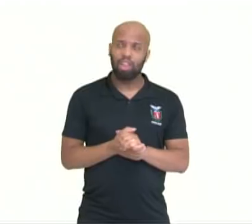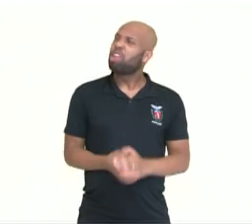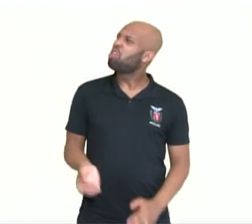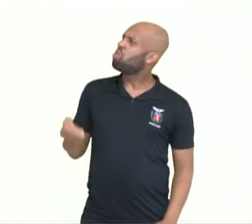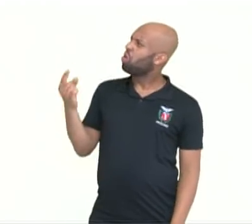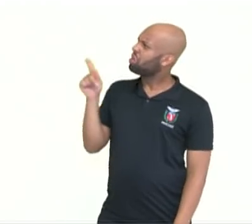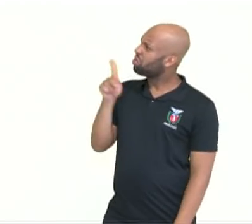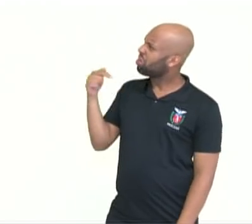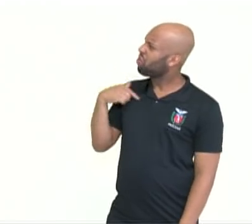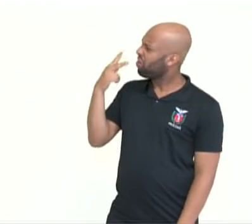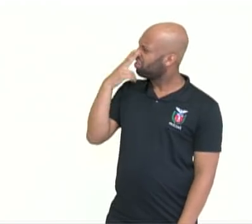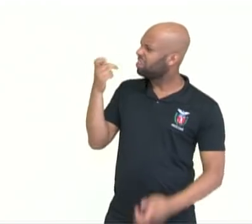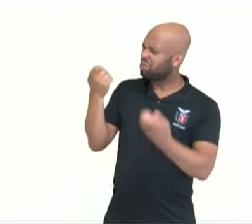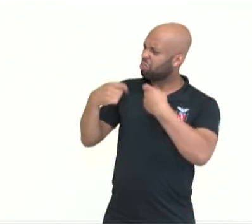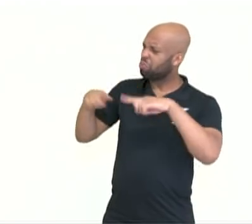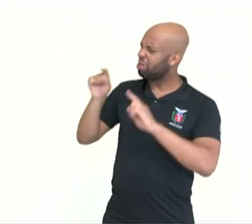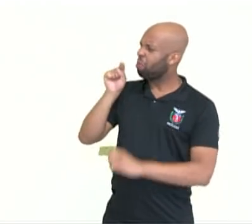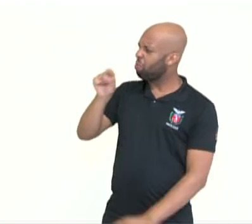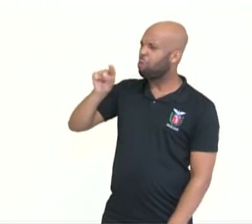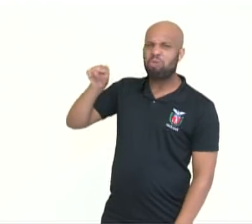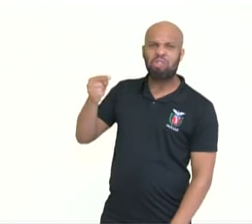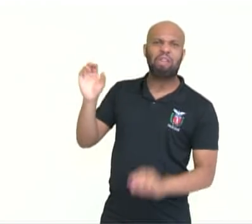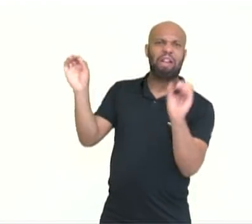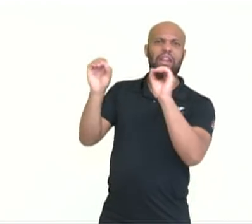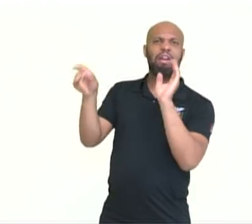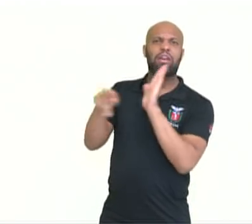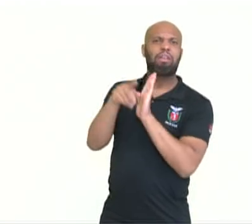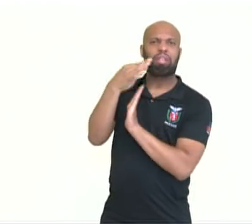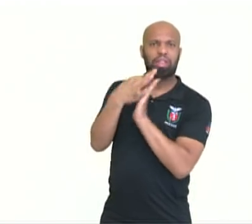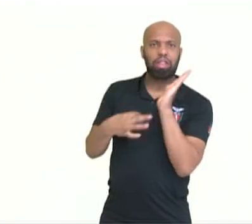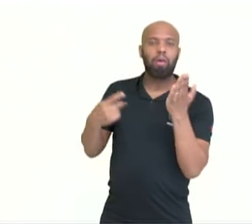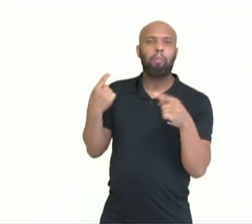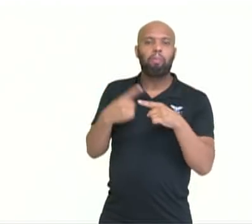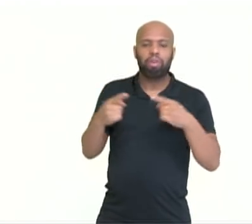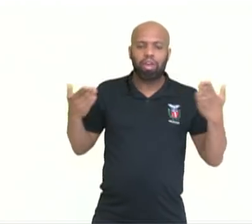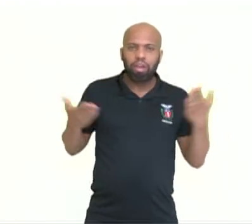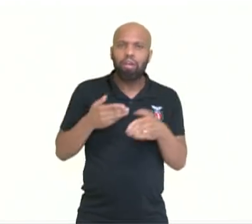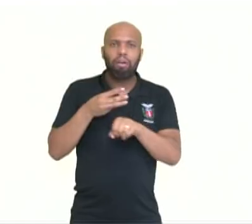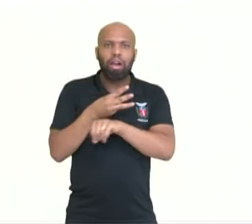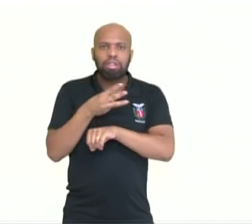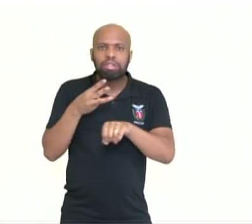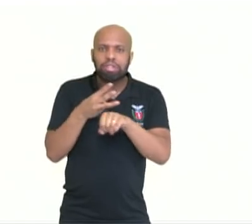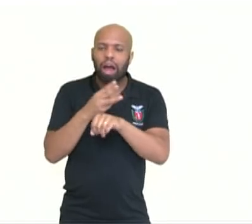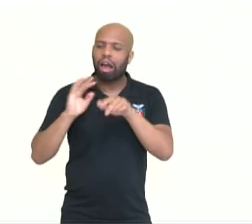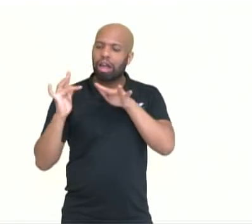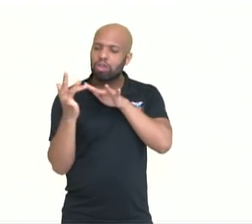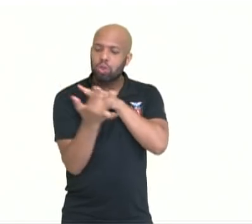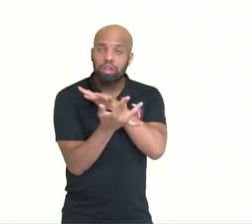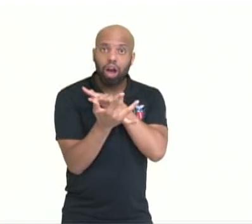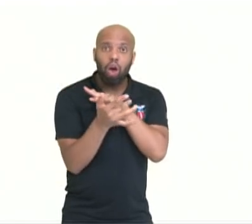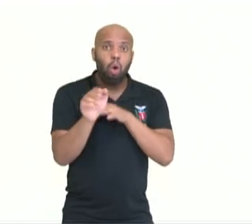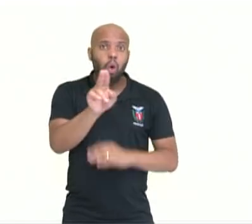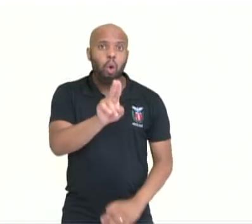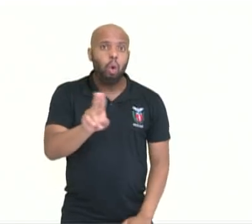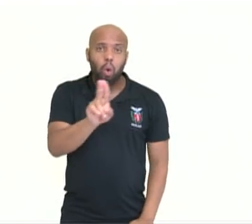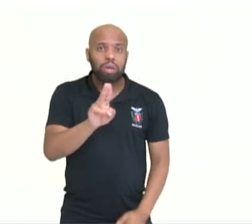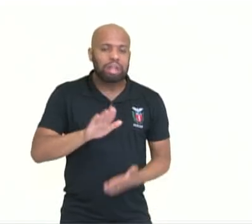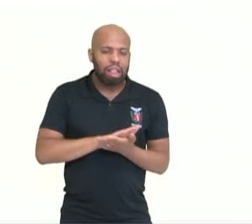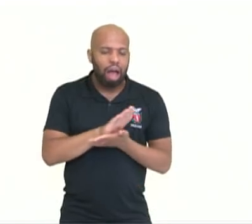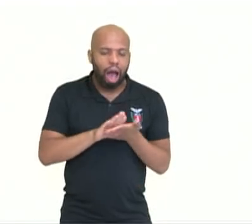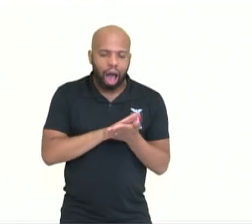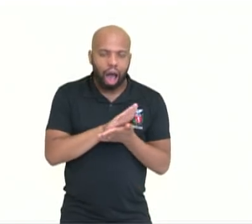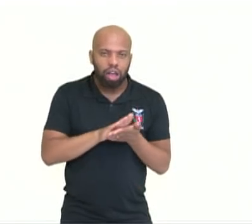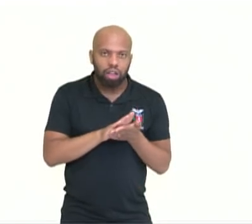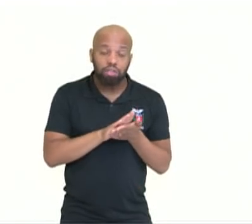mais colocar ponto nos textos, porque hoje com o WhatsApp, com as redes sociais, a gente nem coloca. Pois